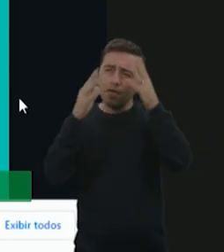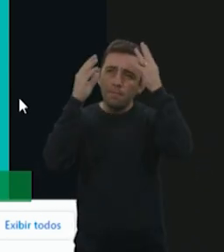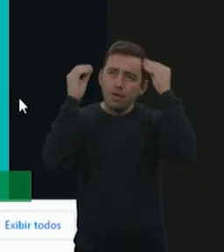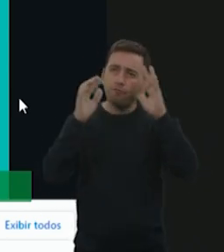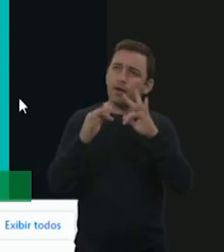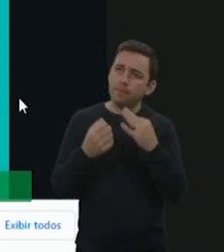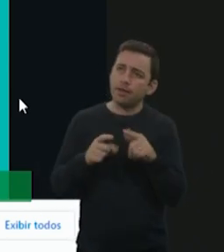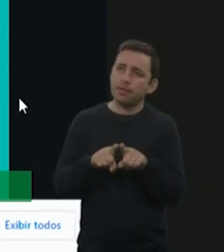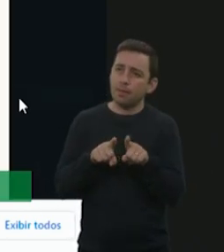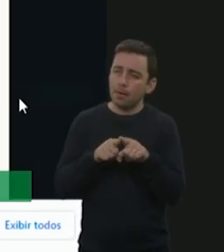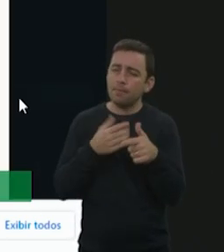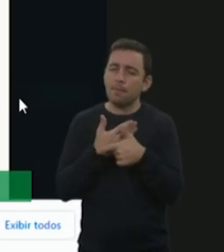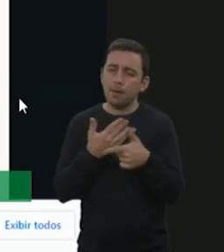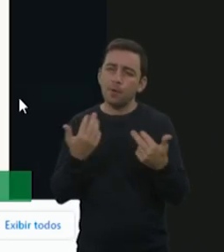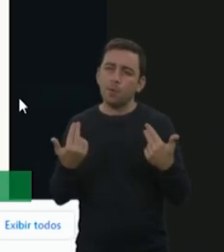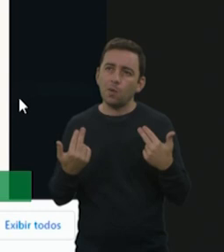papel.